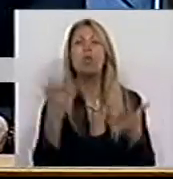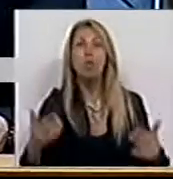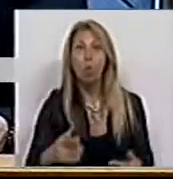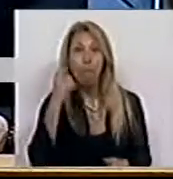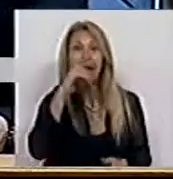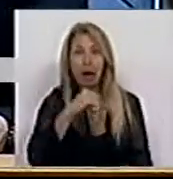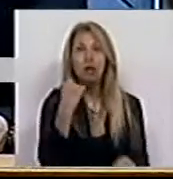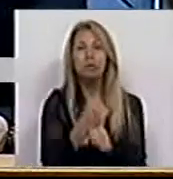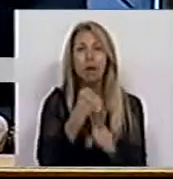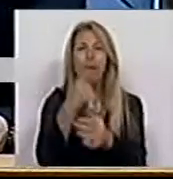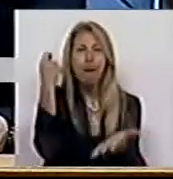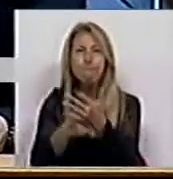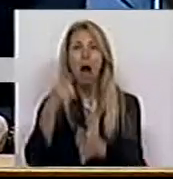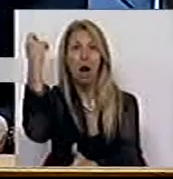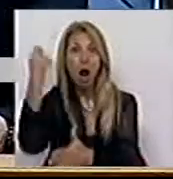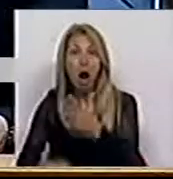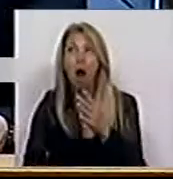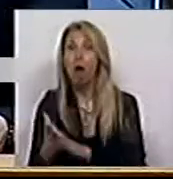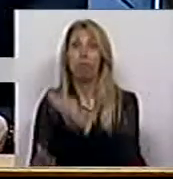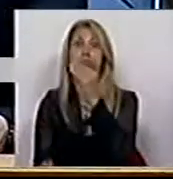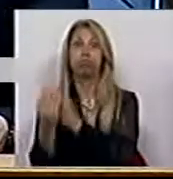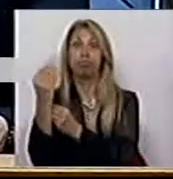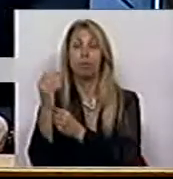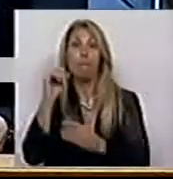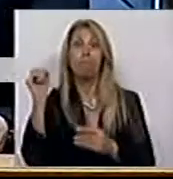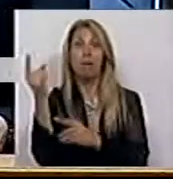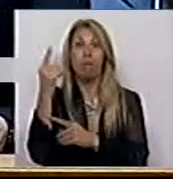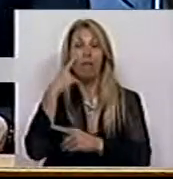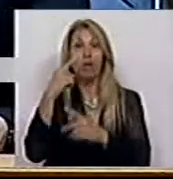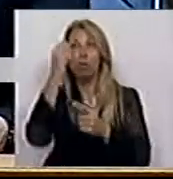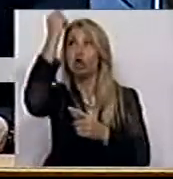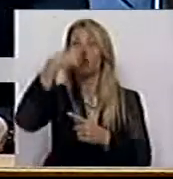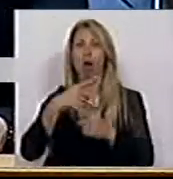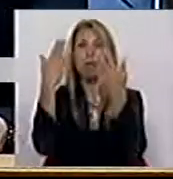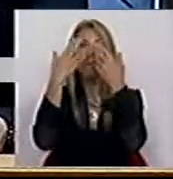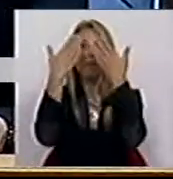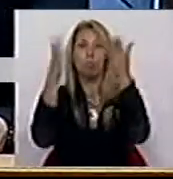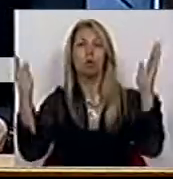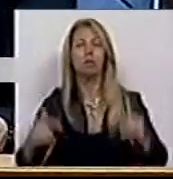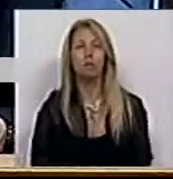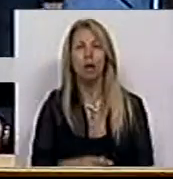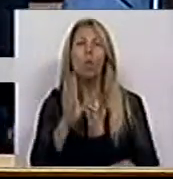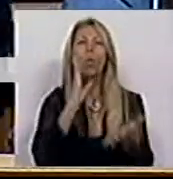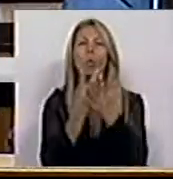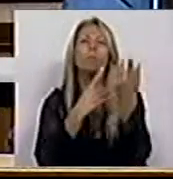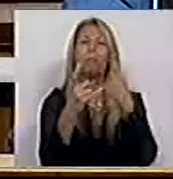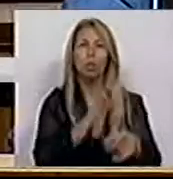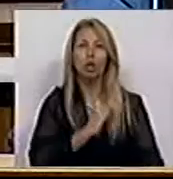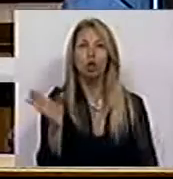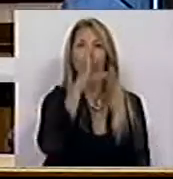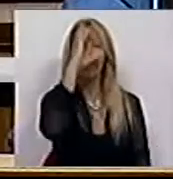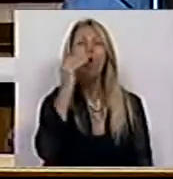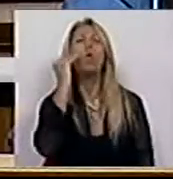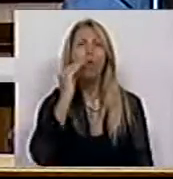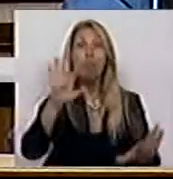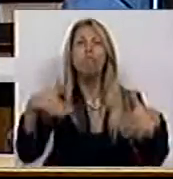a maior carga fiscal da história da democracia? E uma segunda pergunta, Sr. Primeiro-Ministro. Como é que pode esbulhar